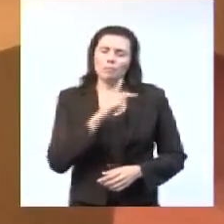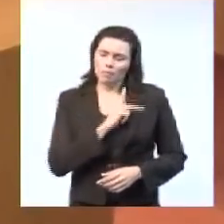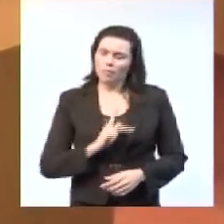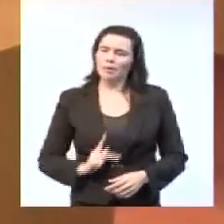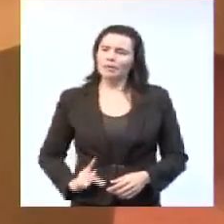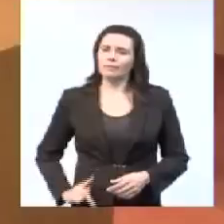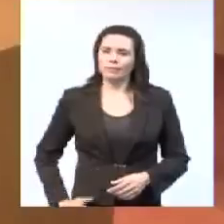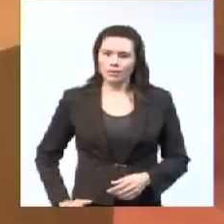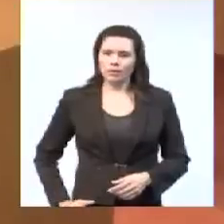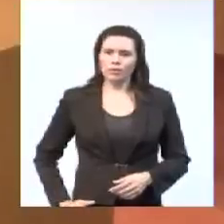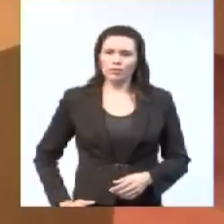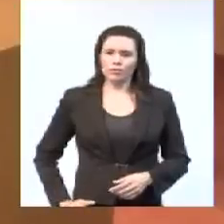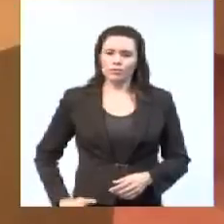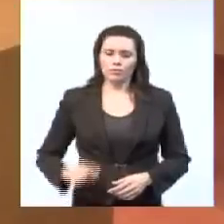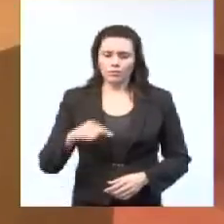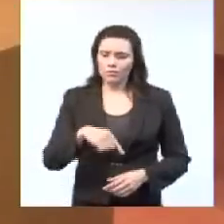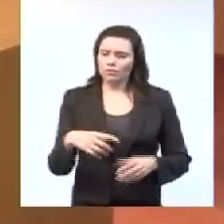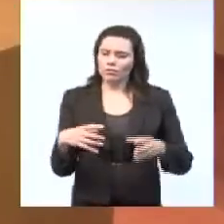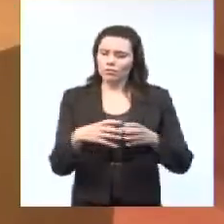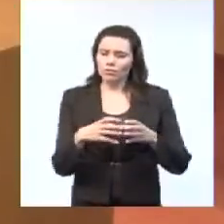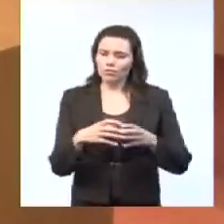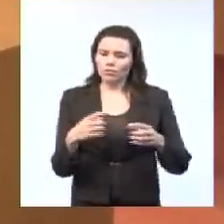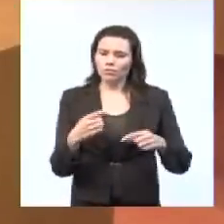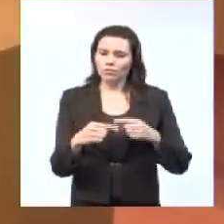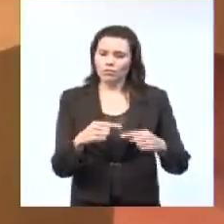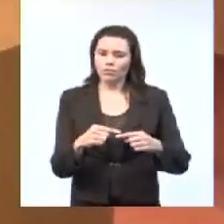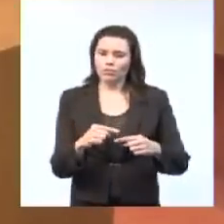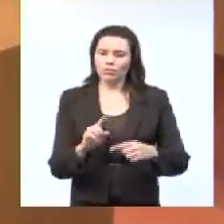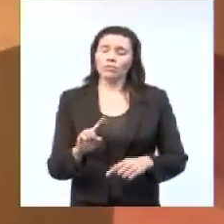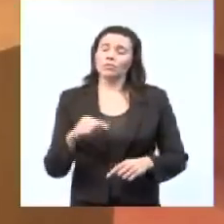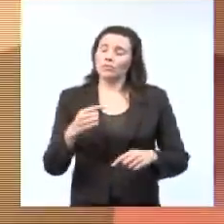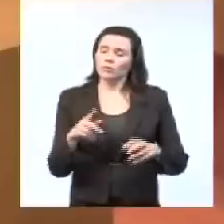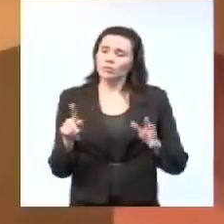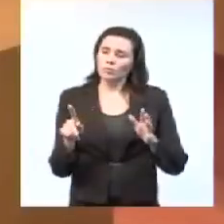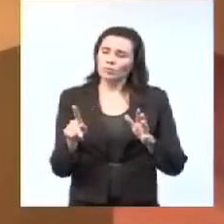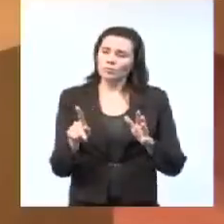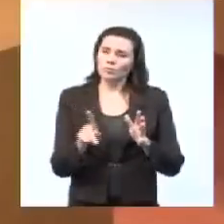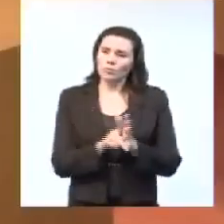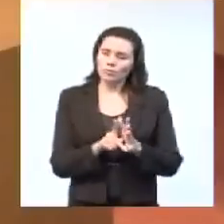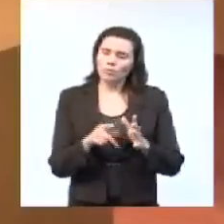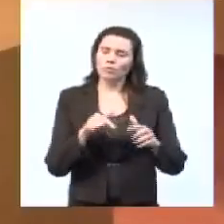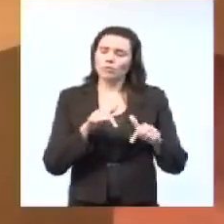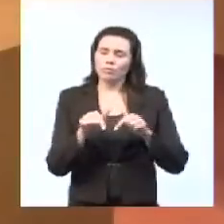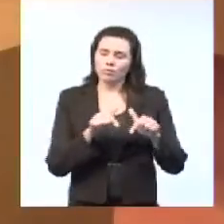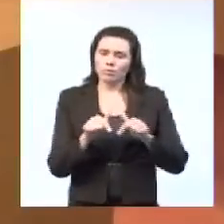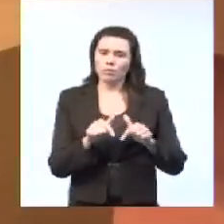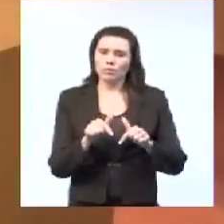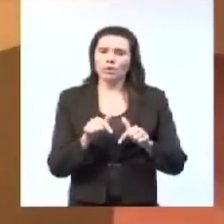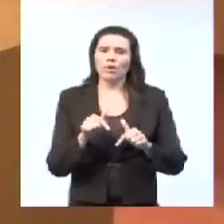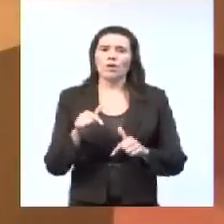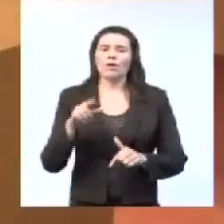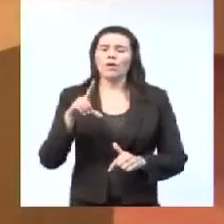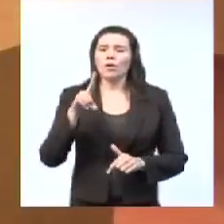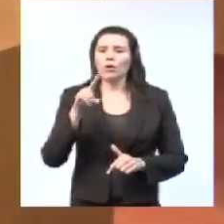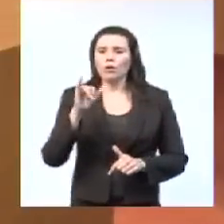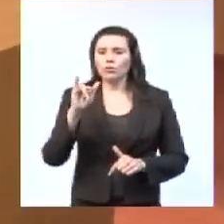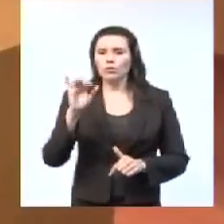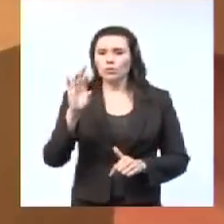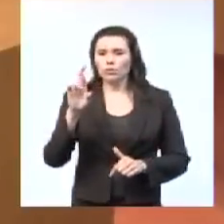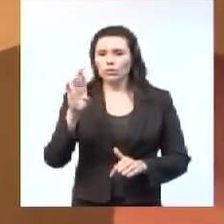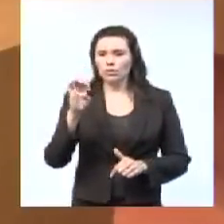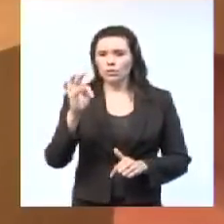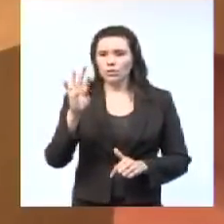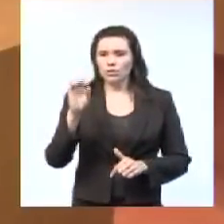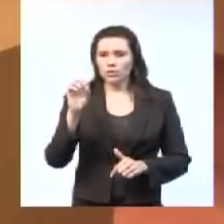me tornei membro do executivo estadual do partido, membro do diretório nacional do PMDB. E sempre fiz uma coisa na minha vida que foi a militância